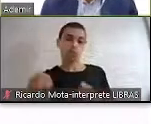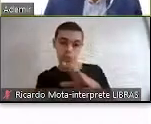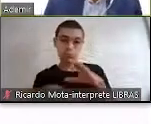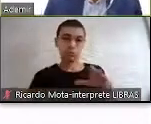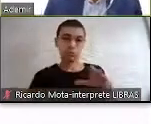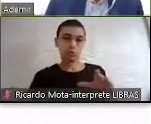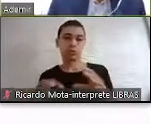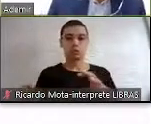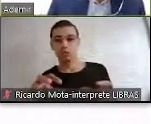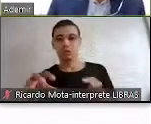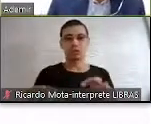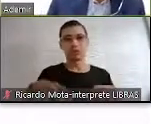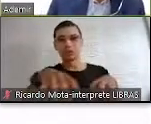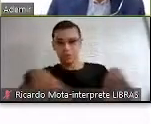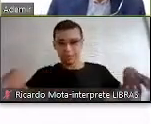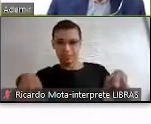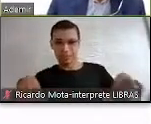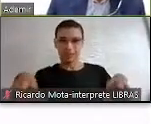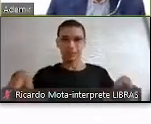fundação.